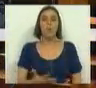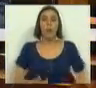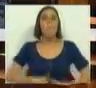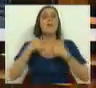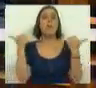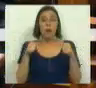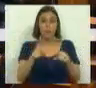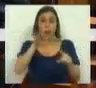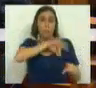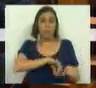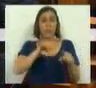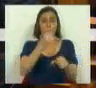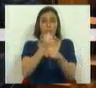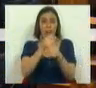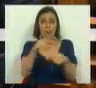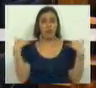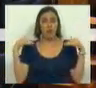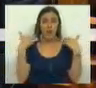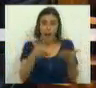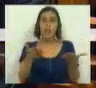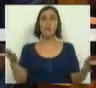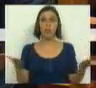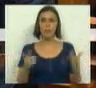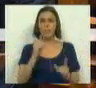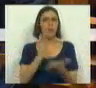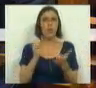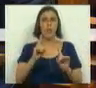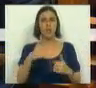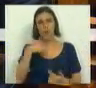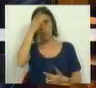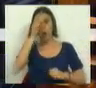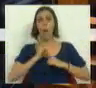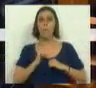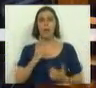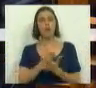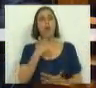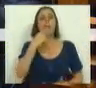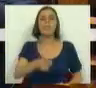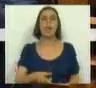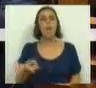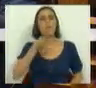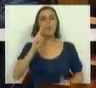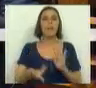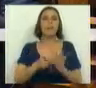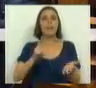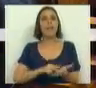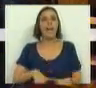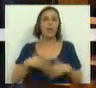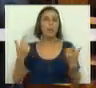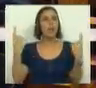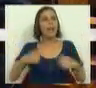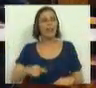melhorarem aos profissionais desses ginásios. E não basta, a nosso ver, que se diga que o diretor técnico tem